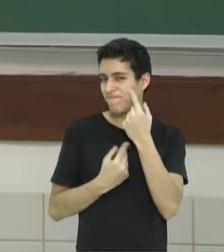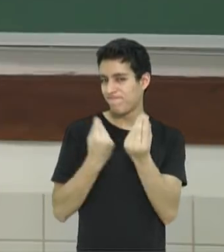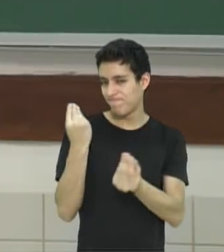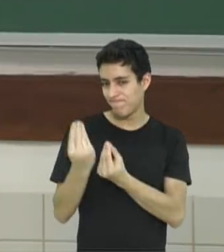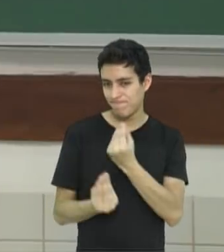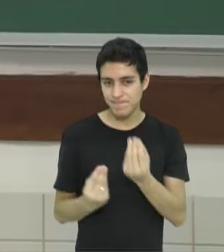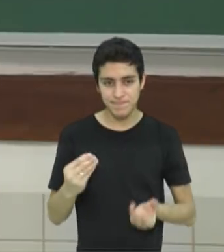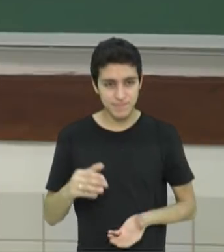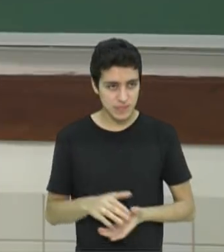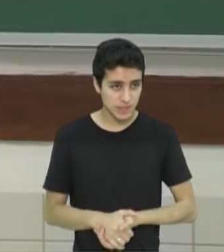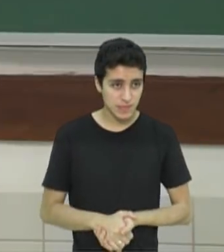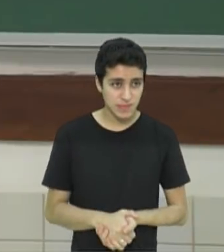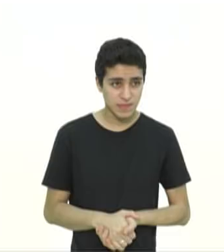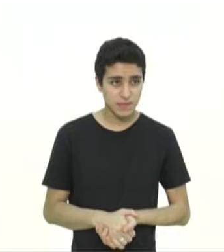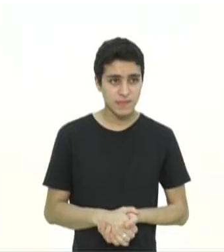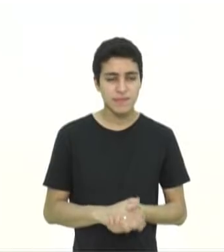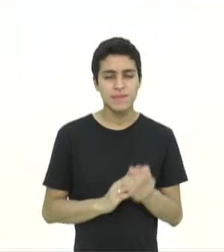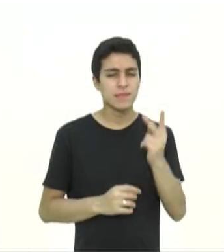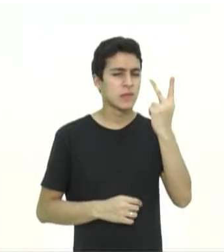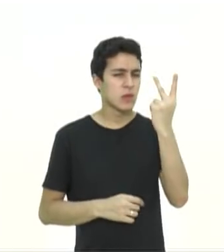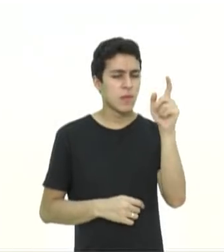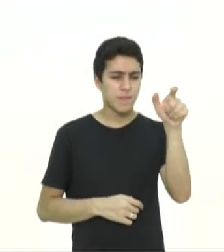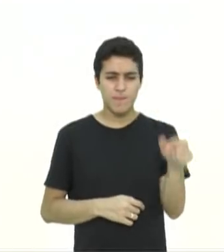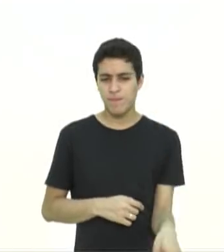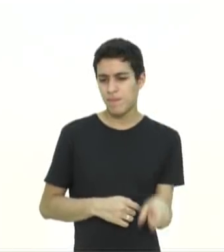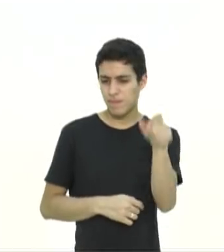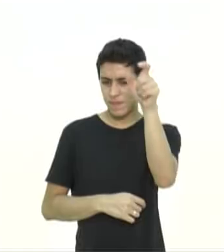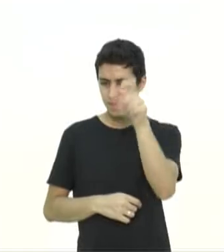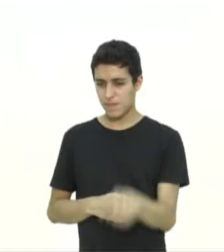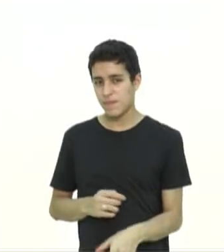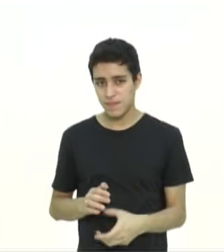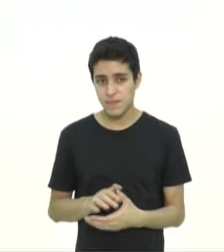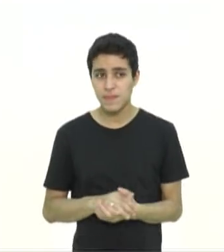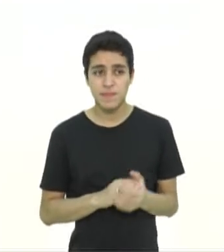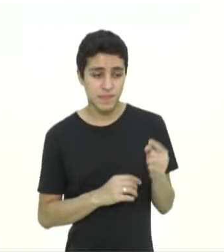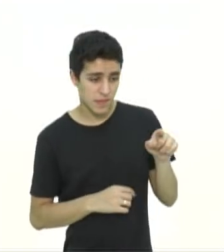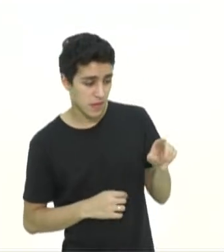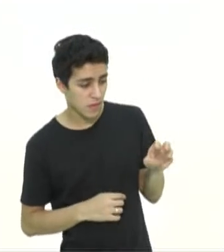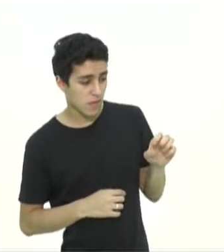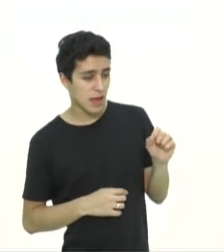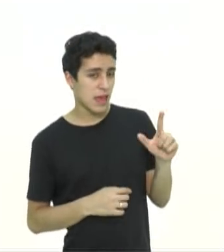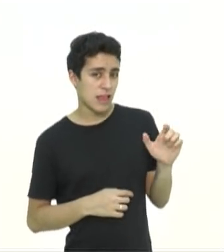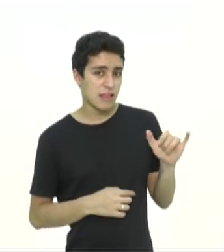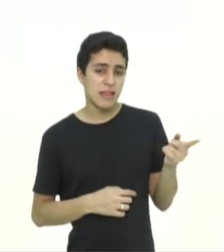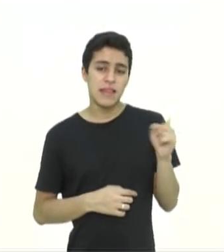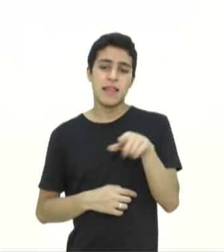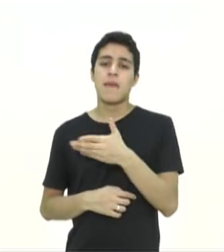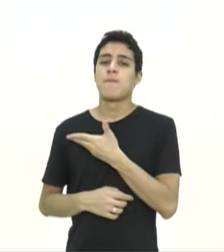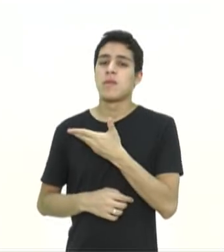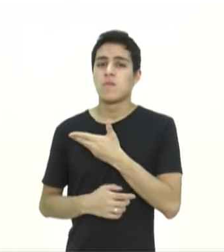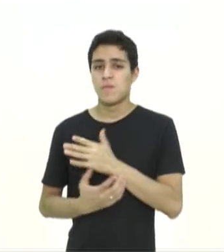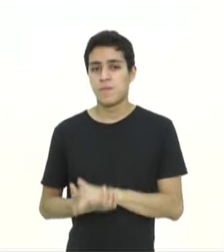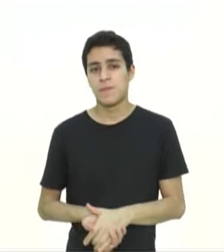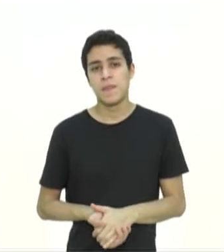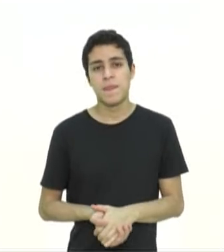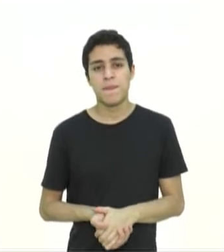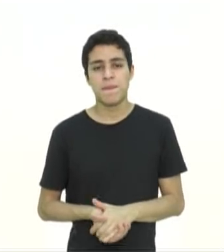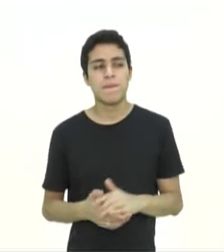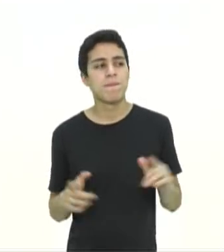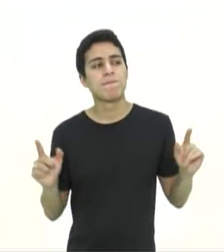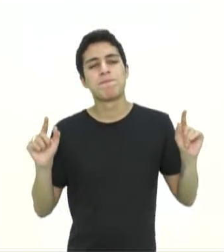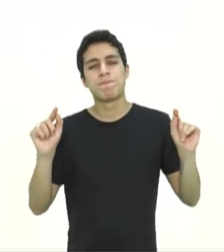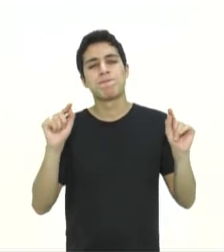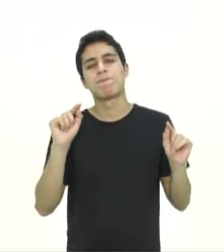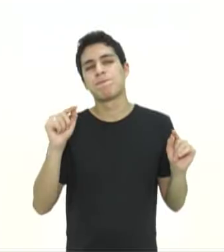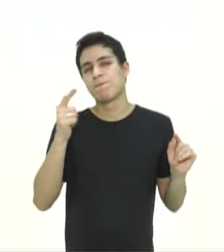pertinho, tá? Então, aqui tem dois personagens, tem o Wesley, tem o amigo dele, e aí tem